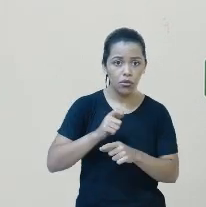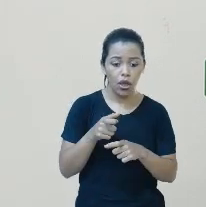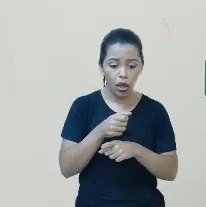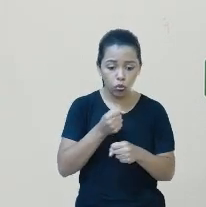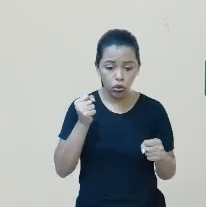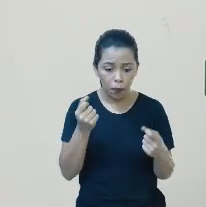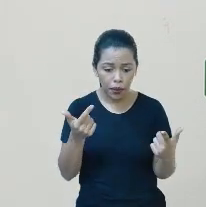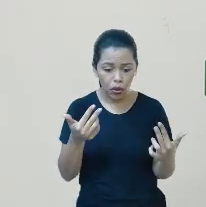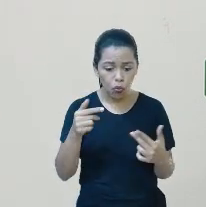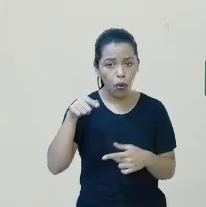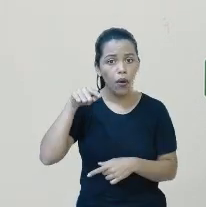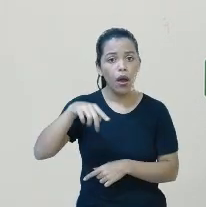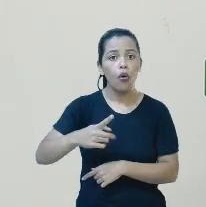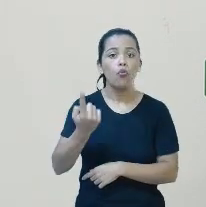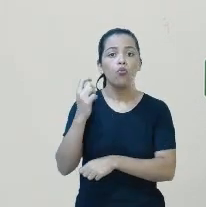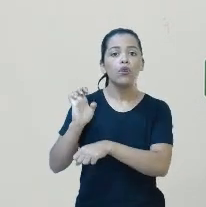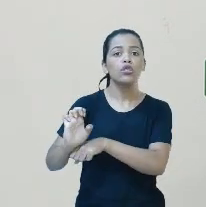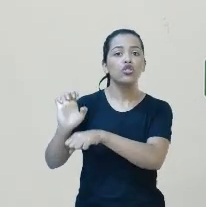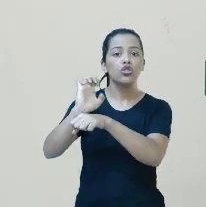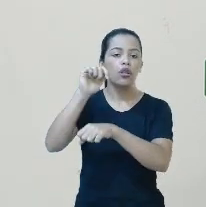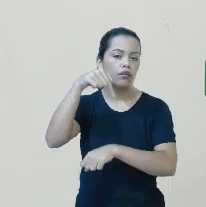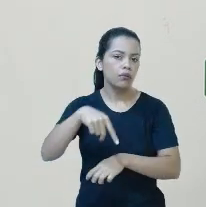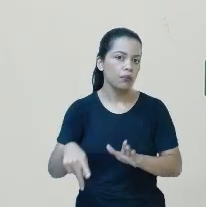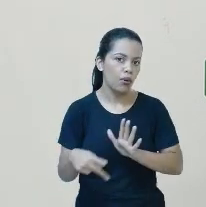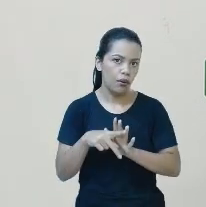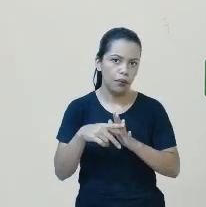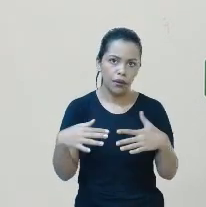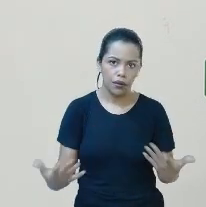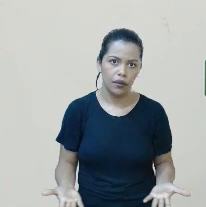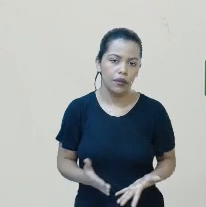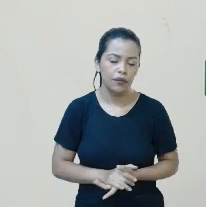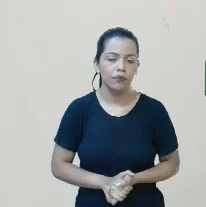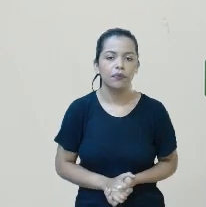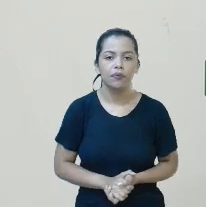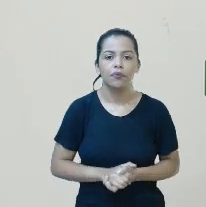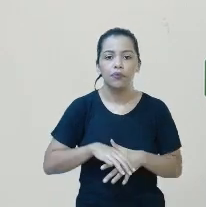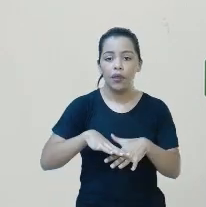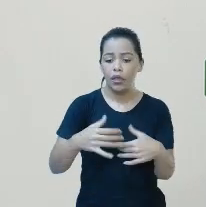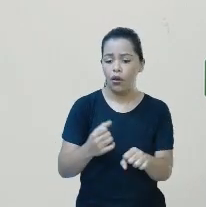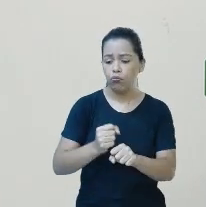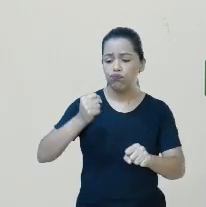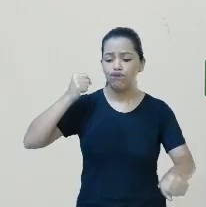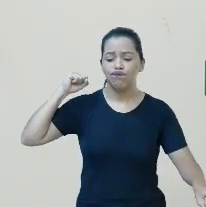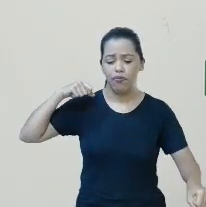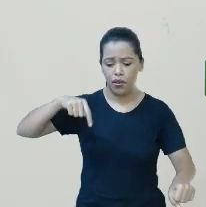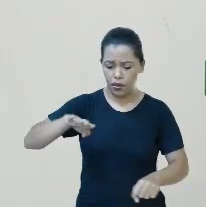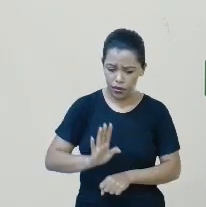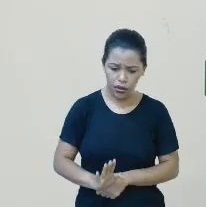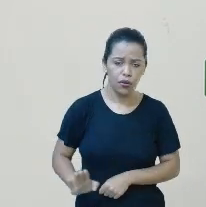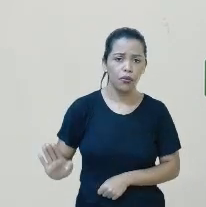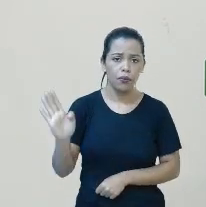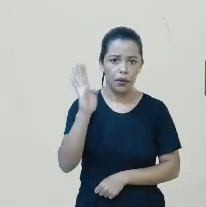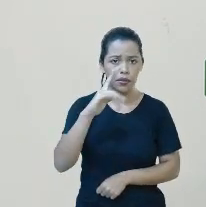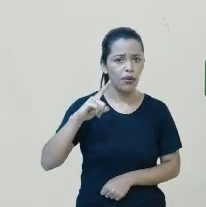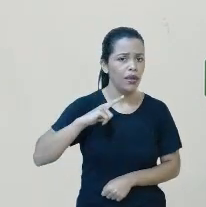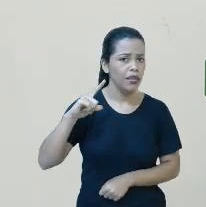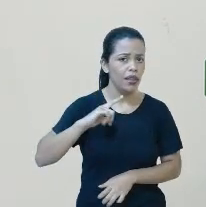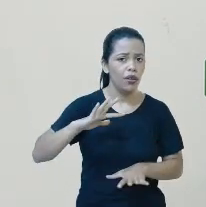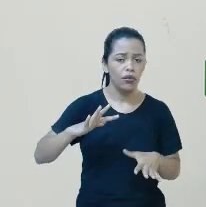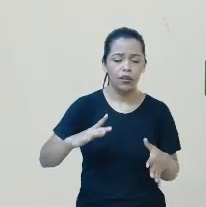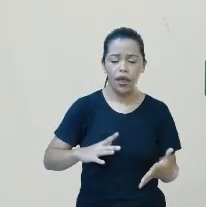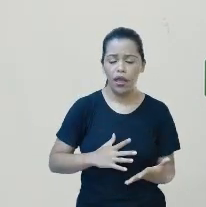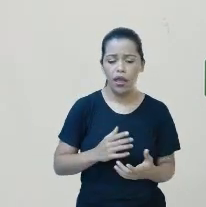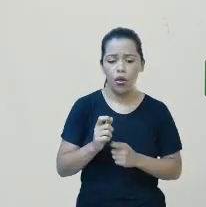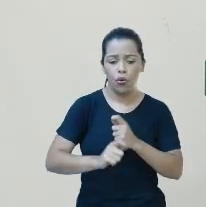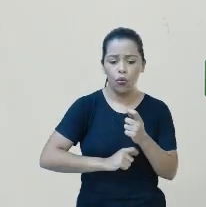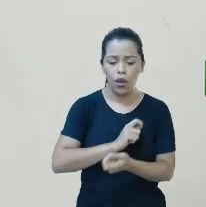continental. É muito grande. Então, essa tamanha extensão, ela vai proporcionar uma cultura muito diversificada,